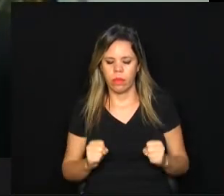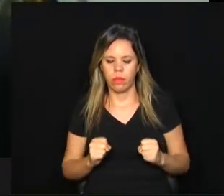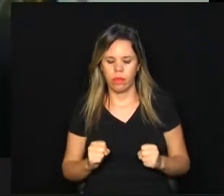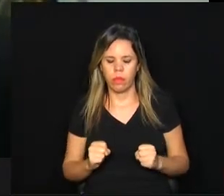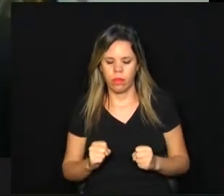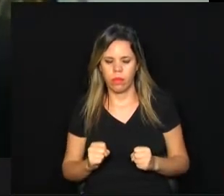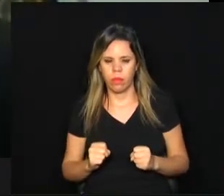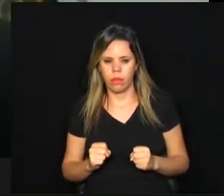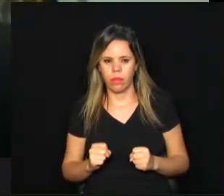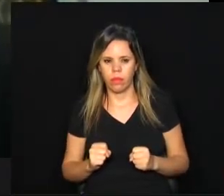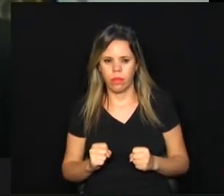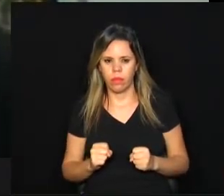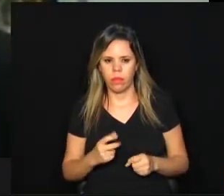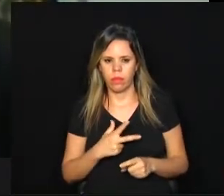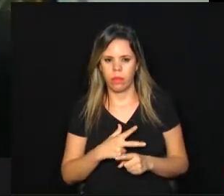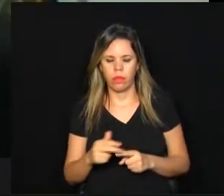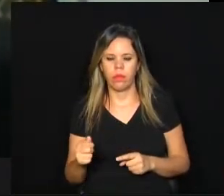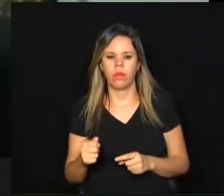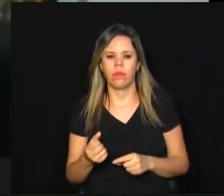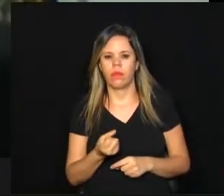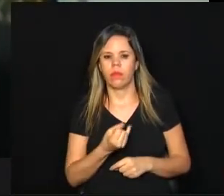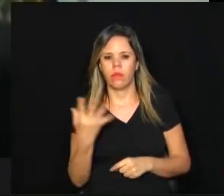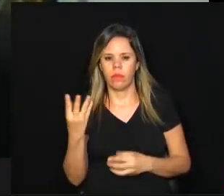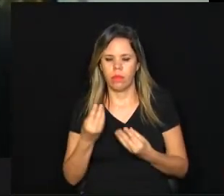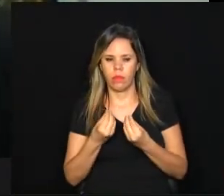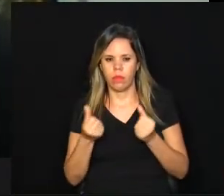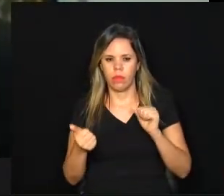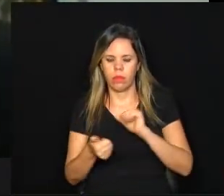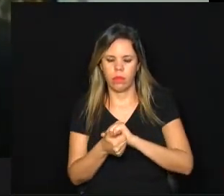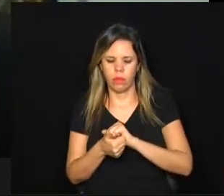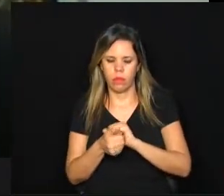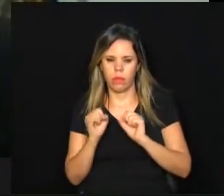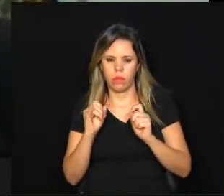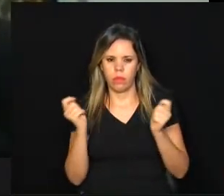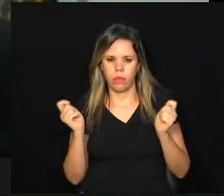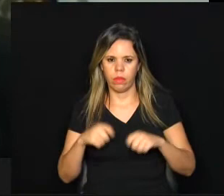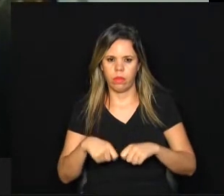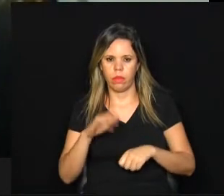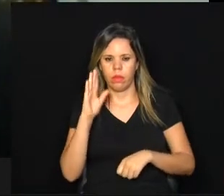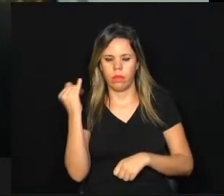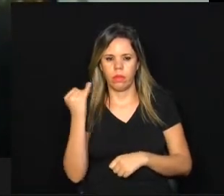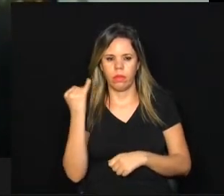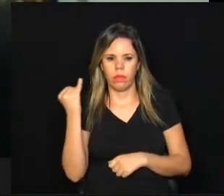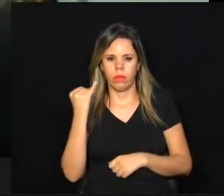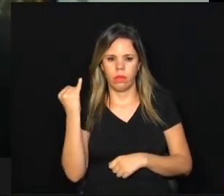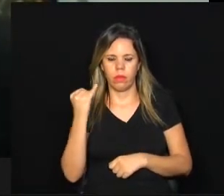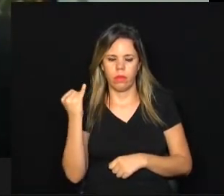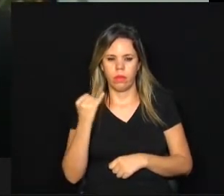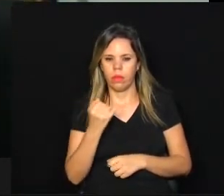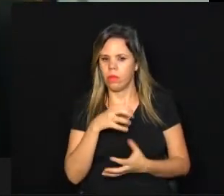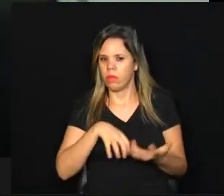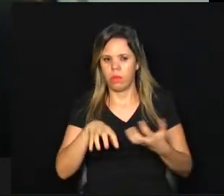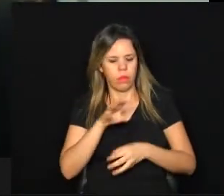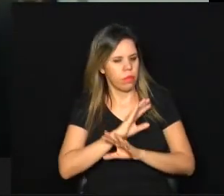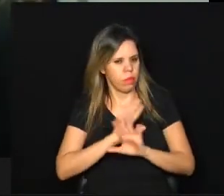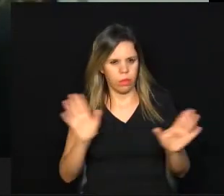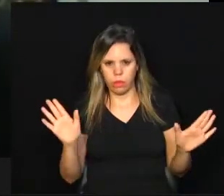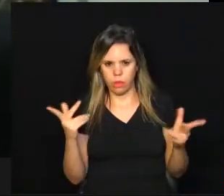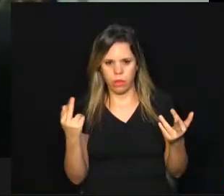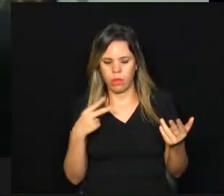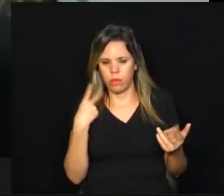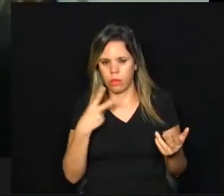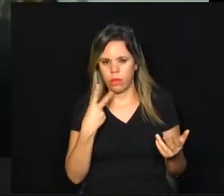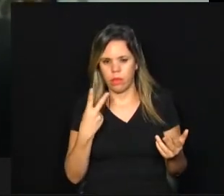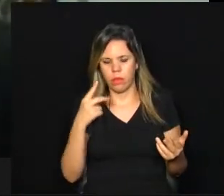o poder, temos que ter água em quantidade e qualidade. E, se possível, o mais importante, sem conflitos, como o vereador